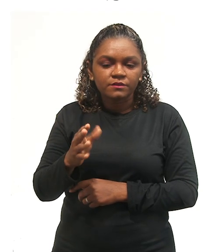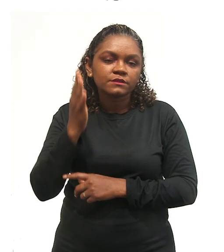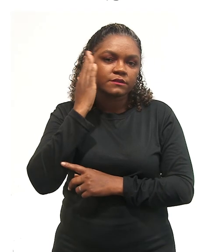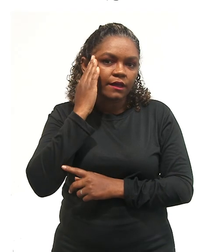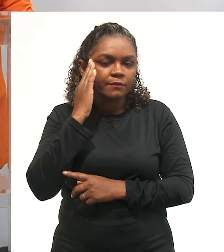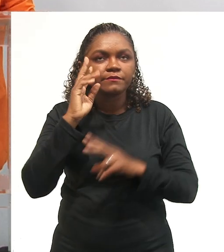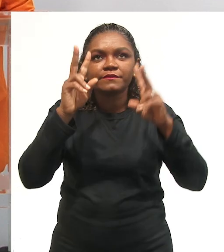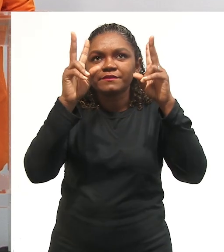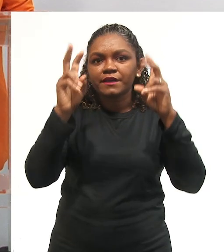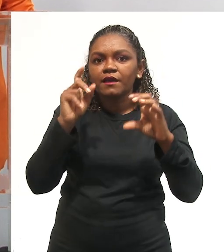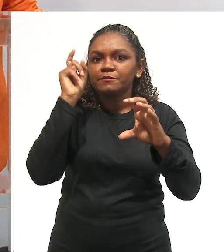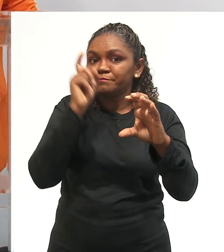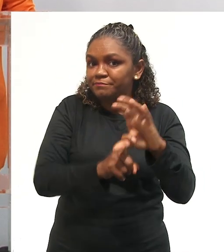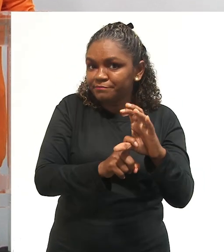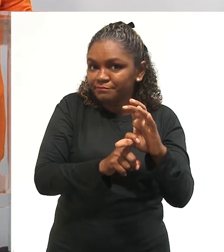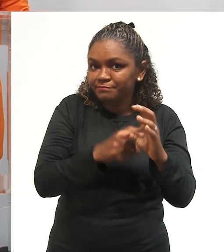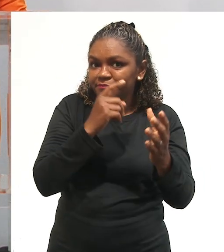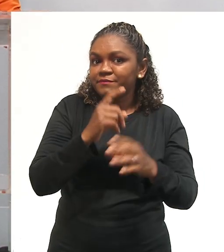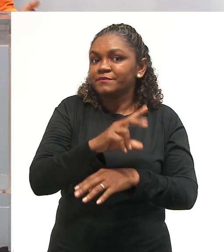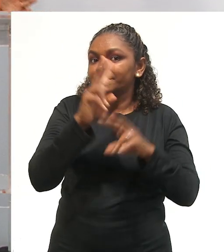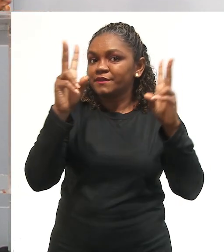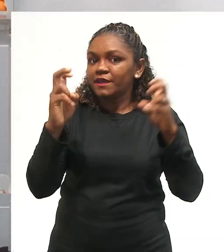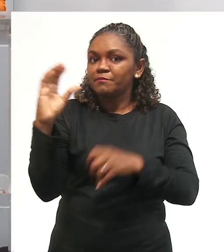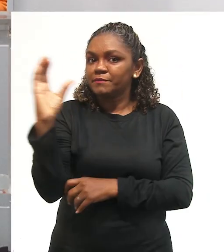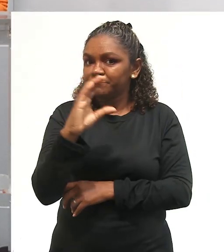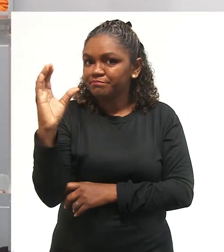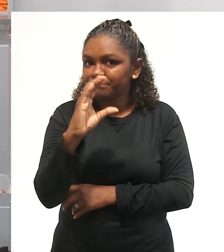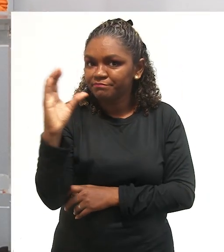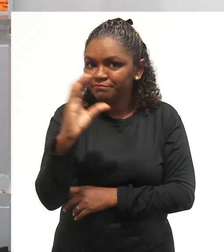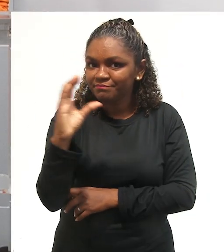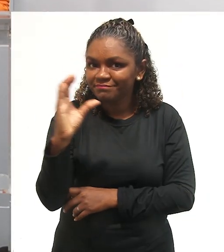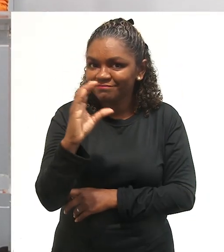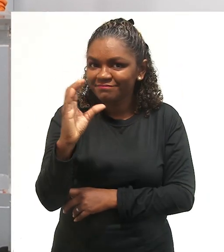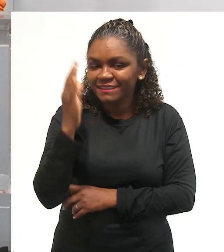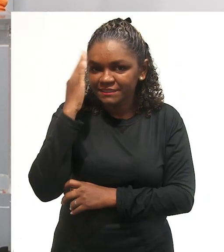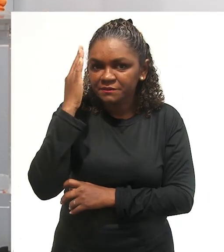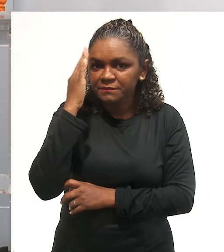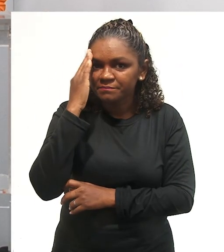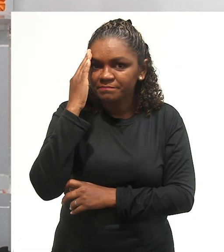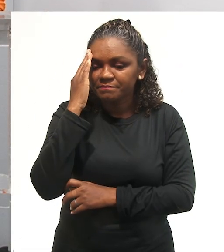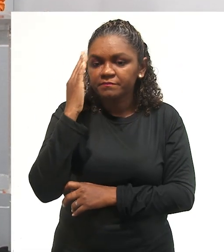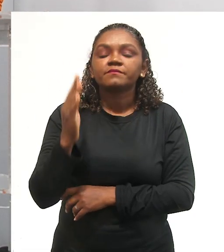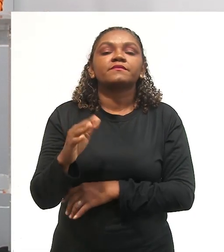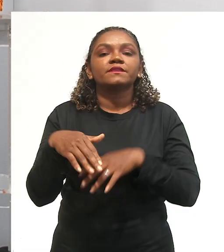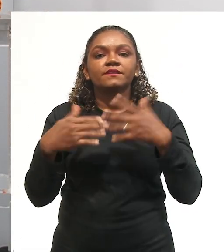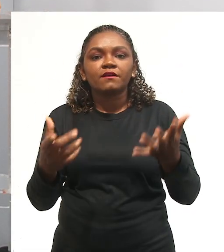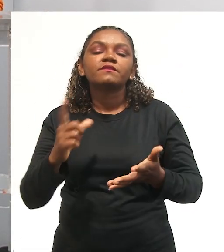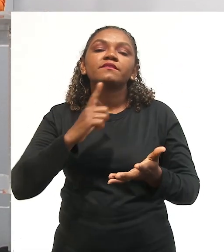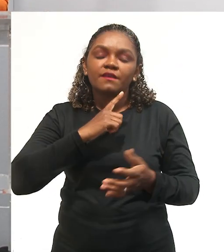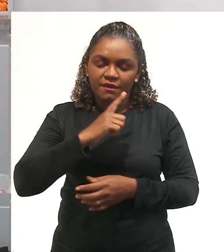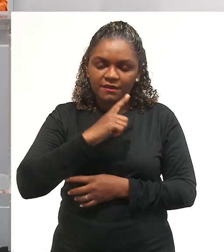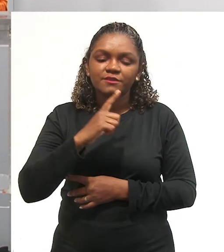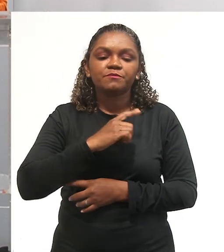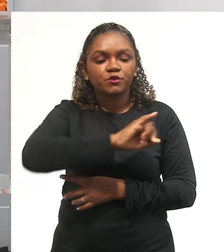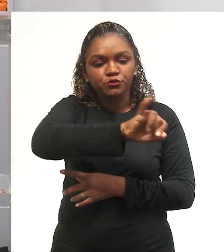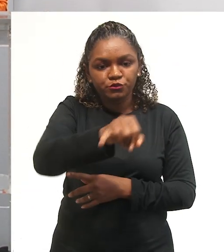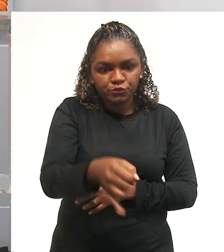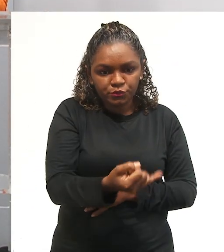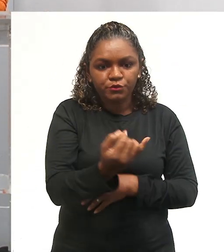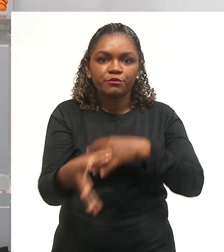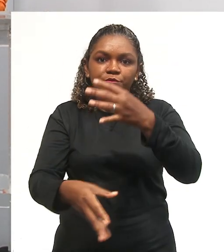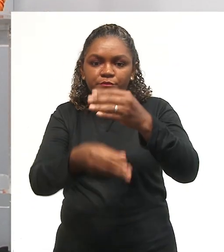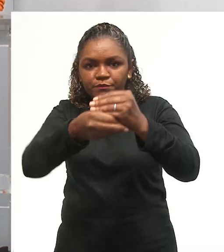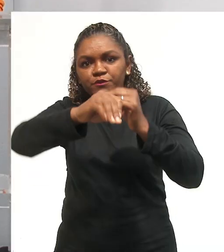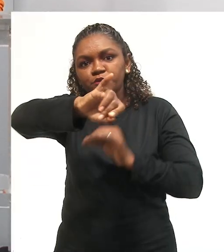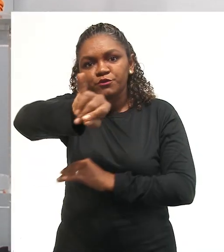sobre dívidas de cartão de crédito, né? Nas dívidas de cartão de crédito, é comum a gente ouvir falar do juro sobre juro.